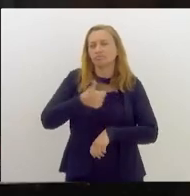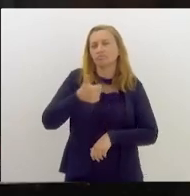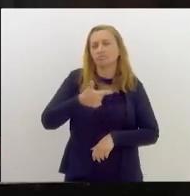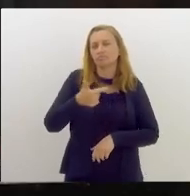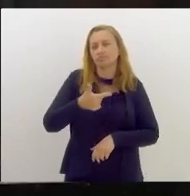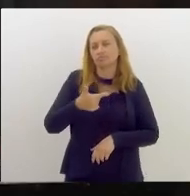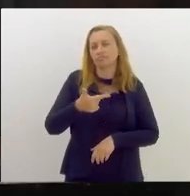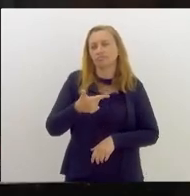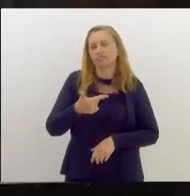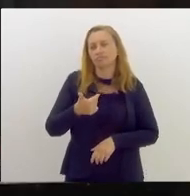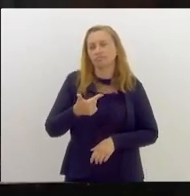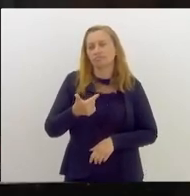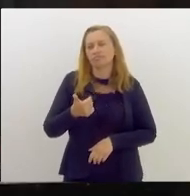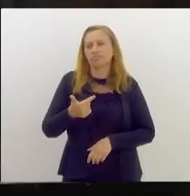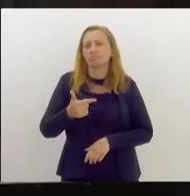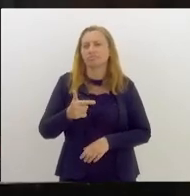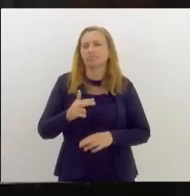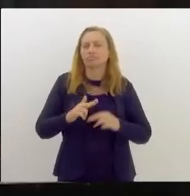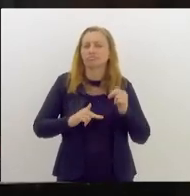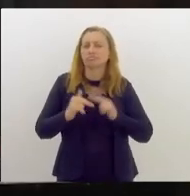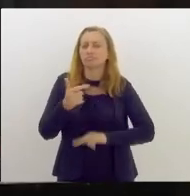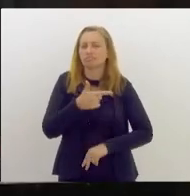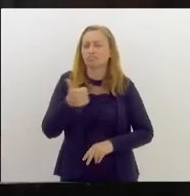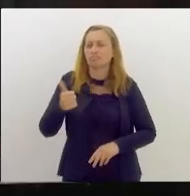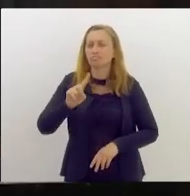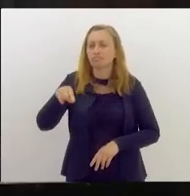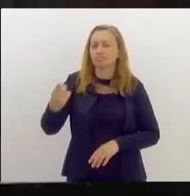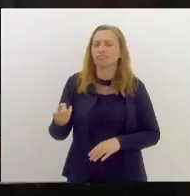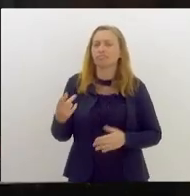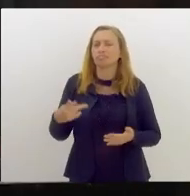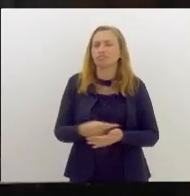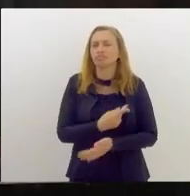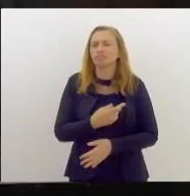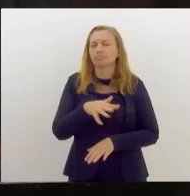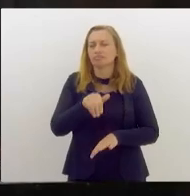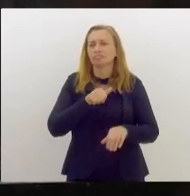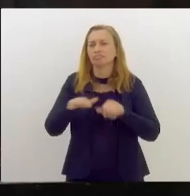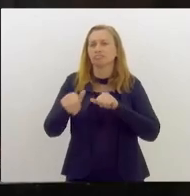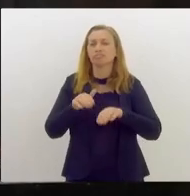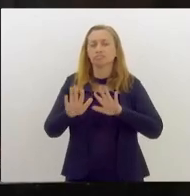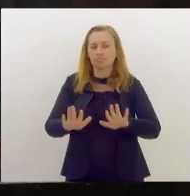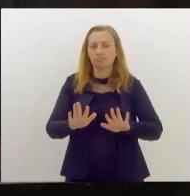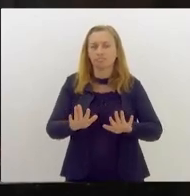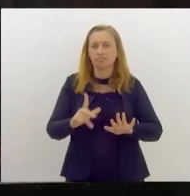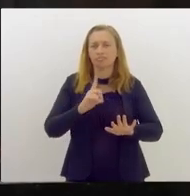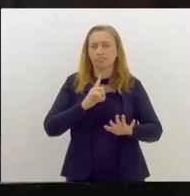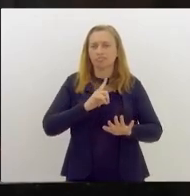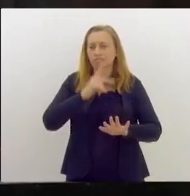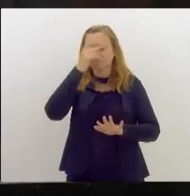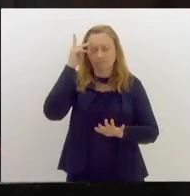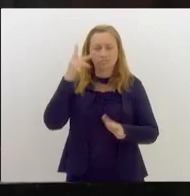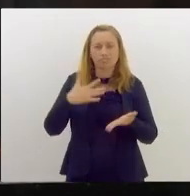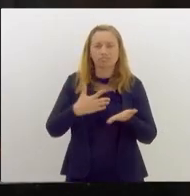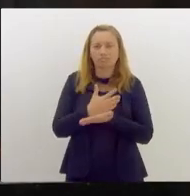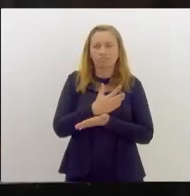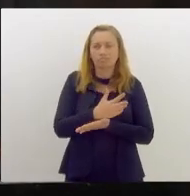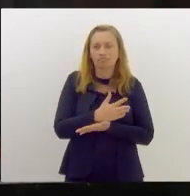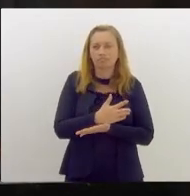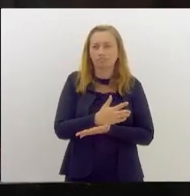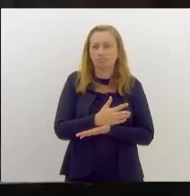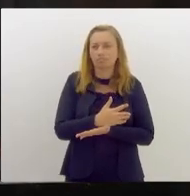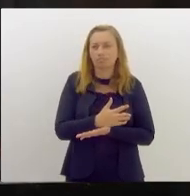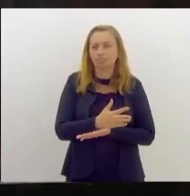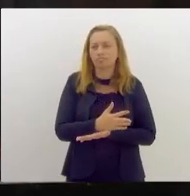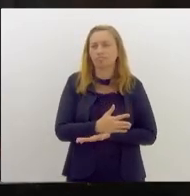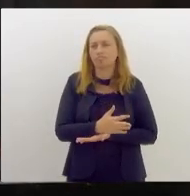2021 e outra chamadas aconteceram entretanto embora haja ainda candidatos e candidatos aprovados deputada